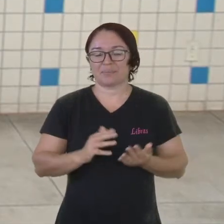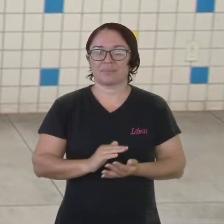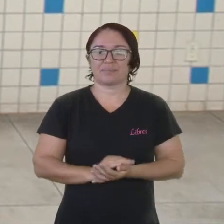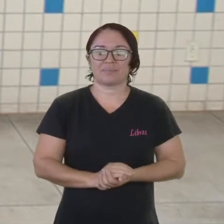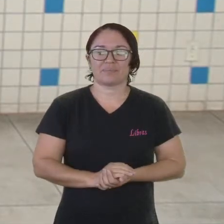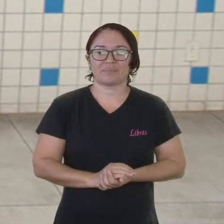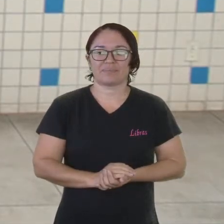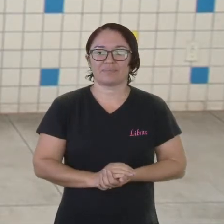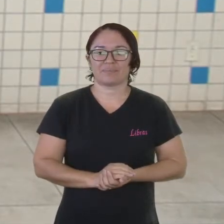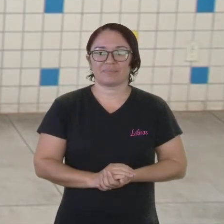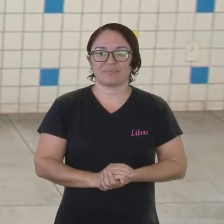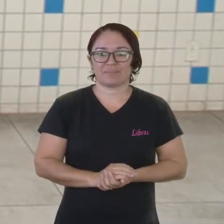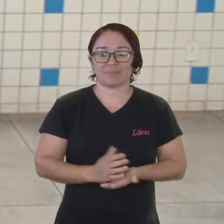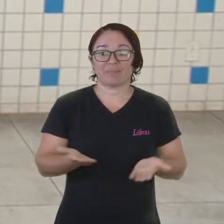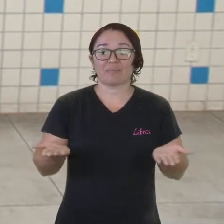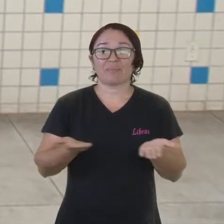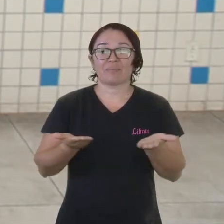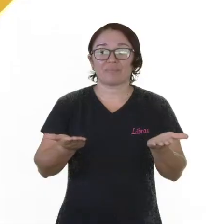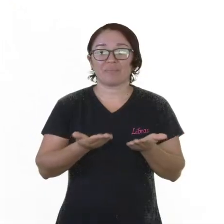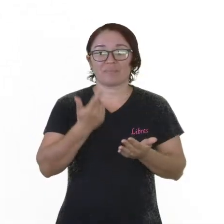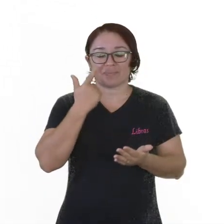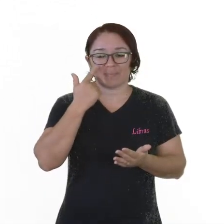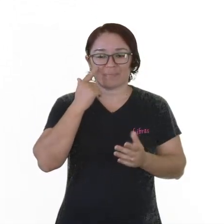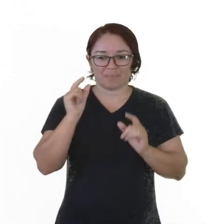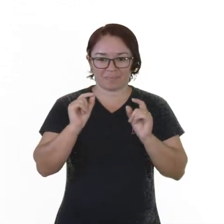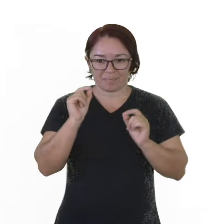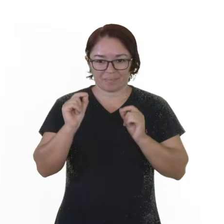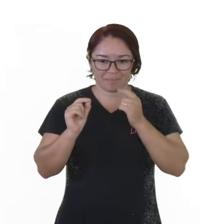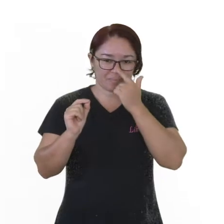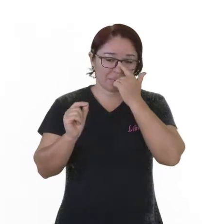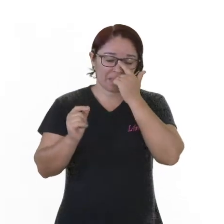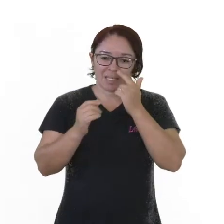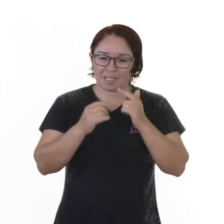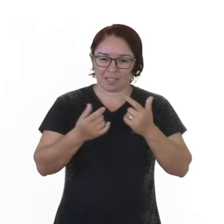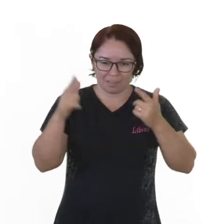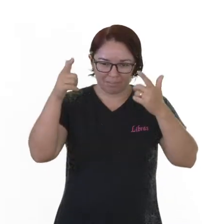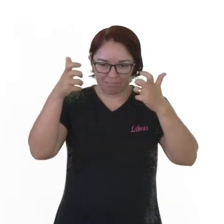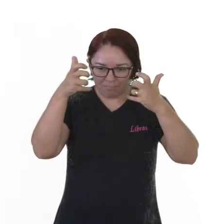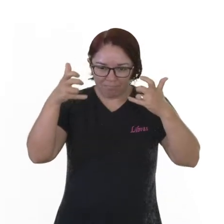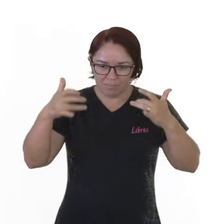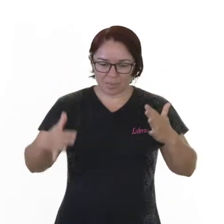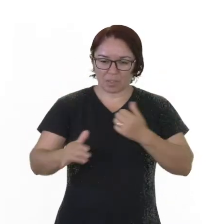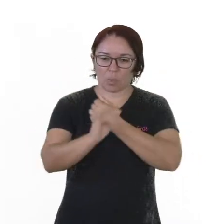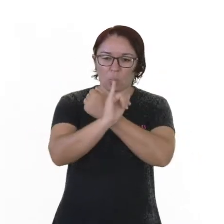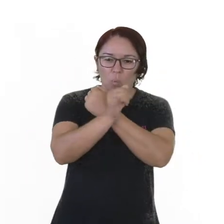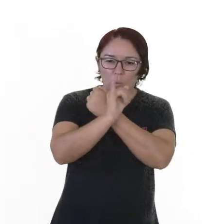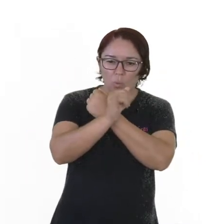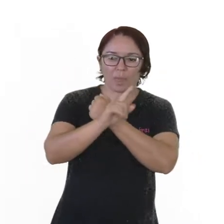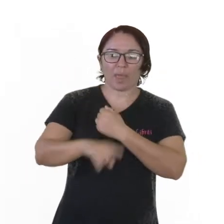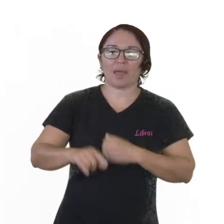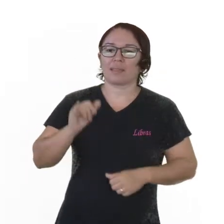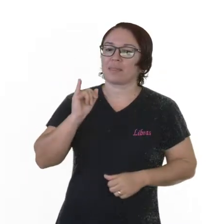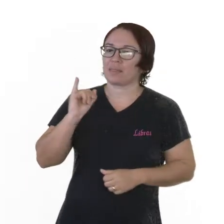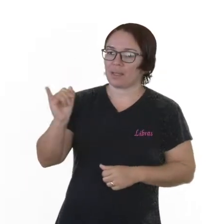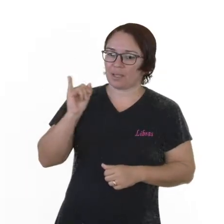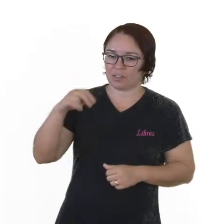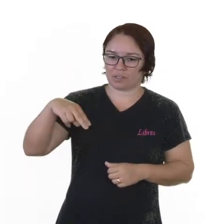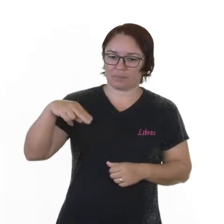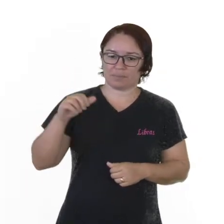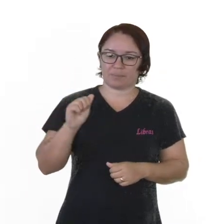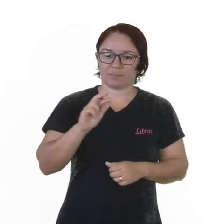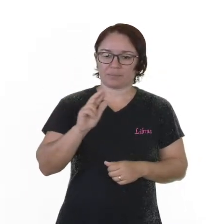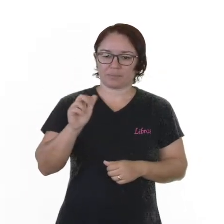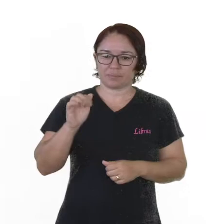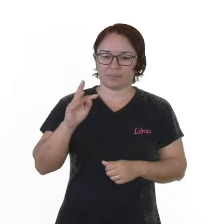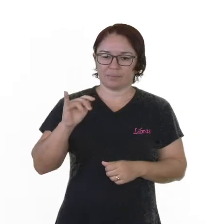Muito bem, então vamos observar. A crônica é um gênero textual narrativo, sabendo que uma narrativa